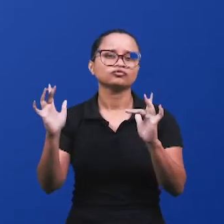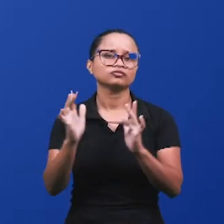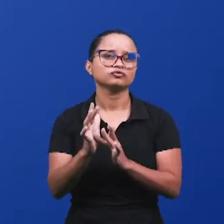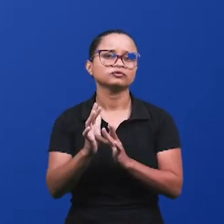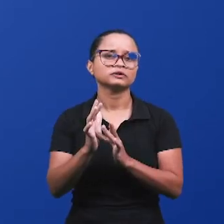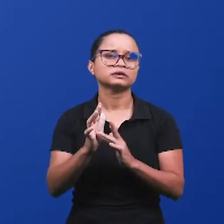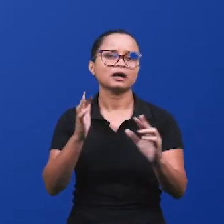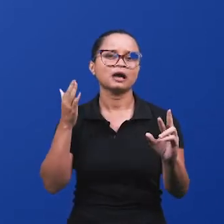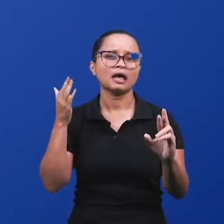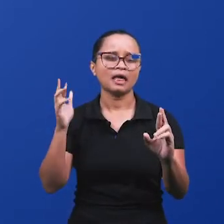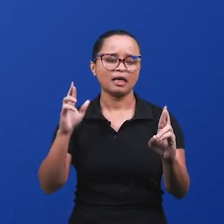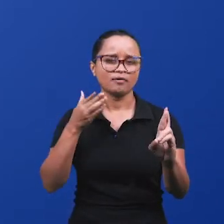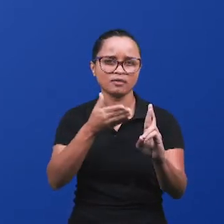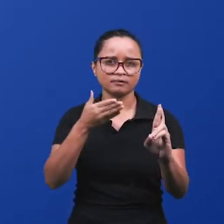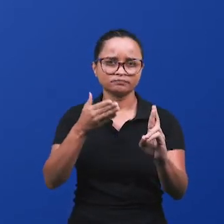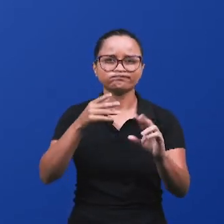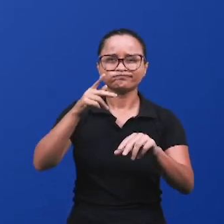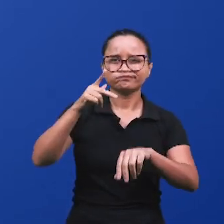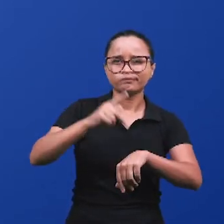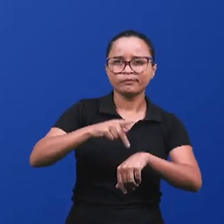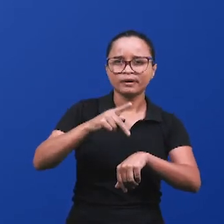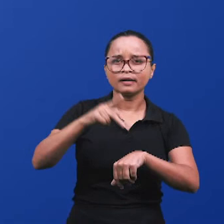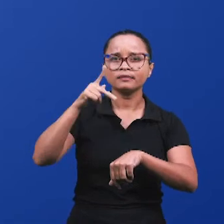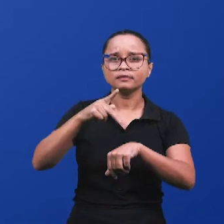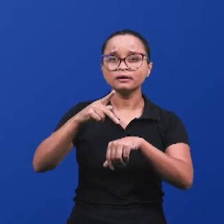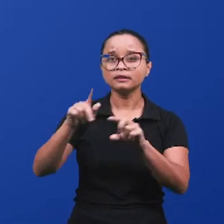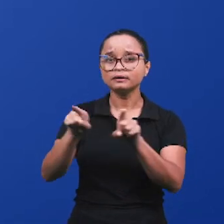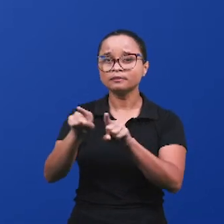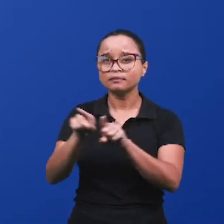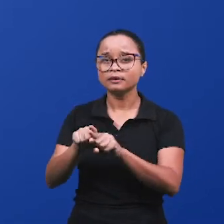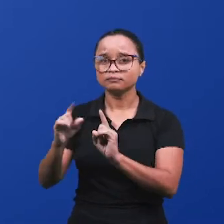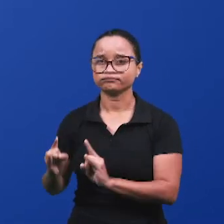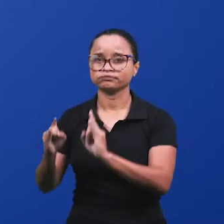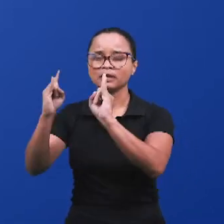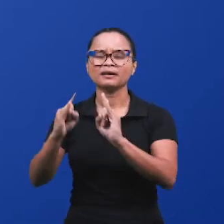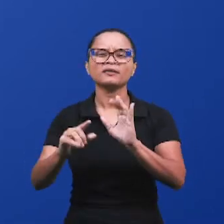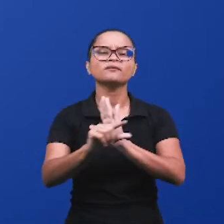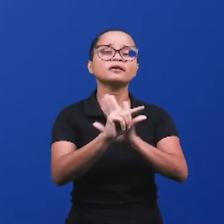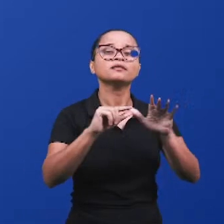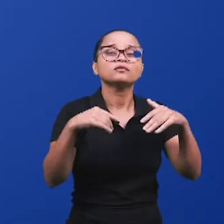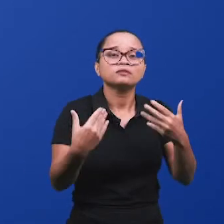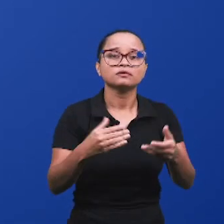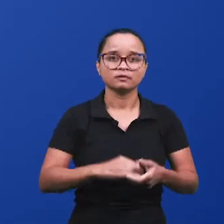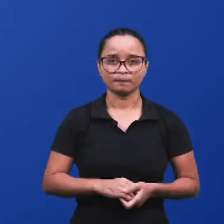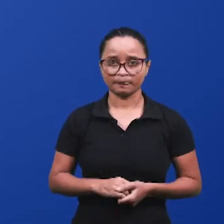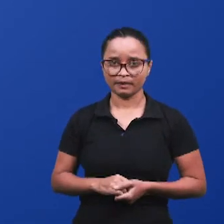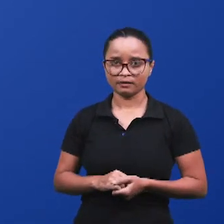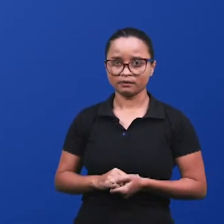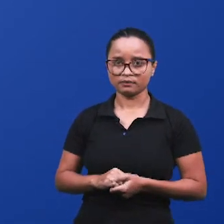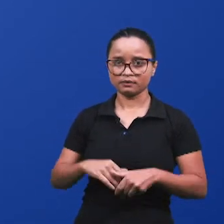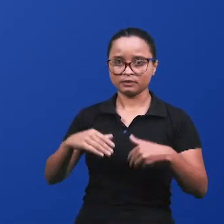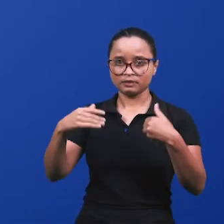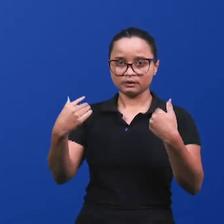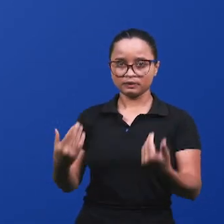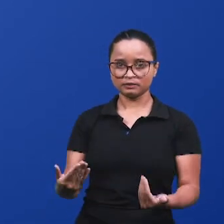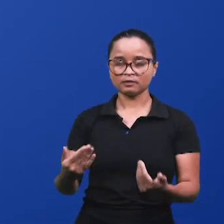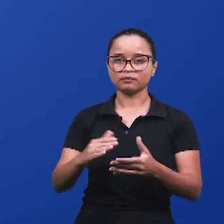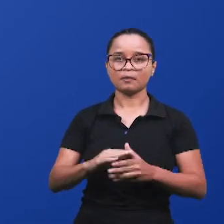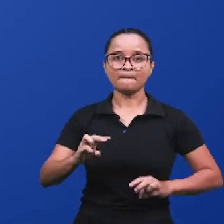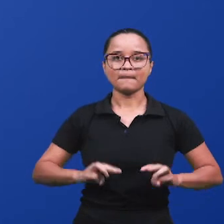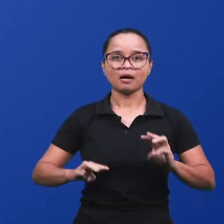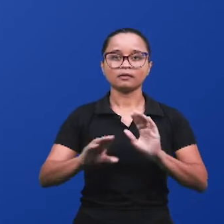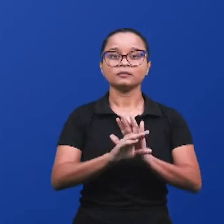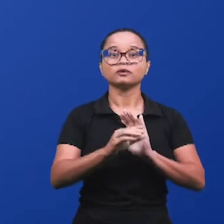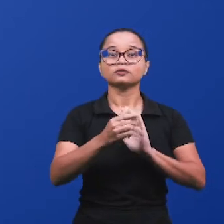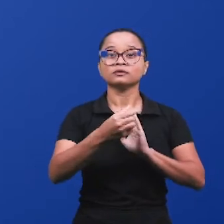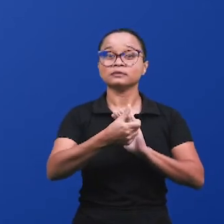pedras e edifício. Maria Gabriela, qual é o versículo? Marcos 13, 2. Mas Jesus